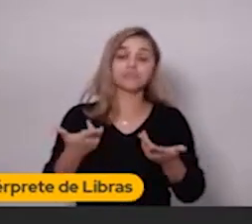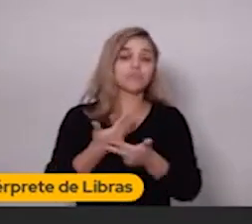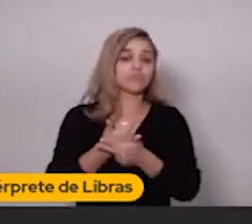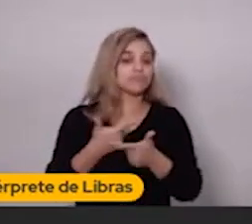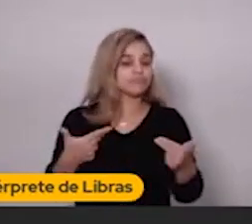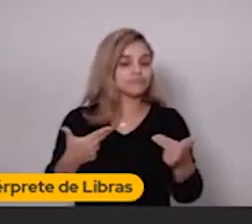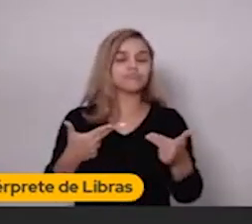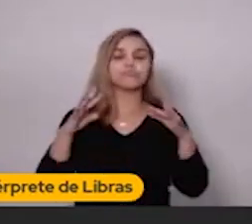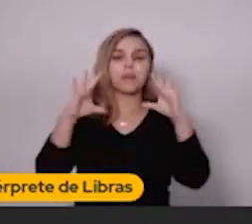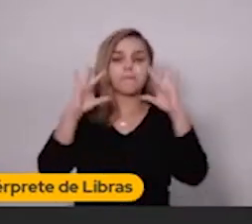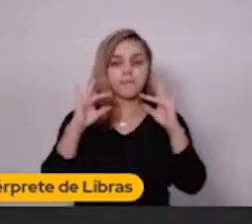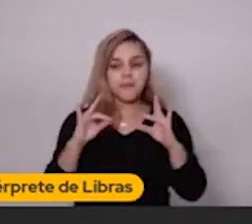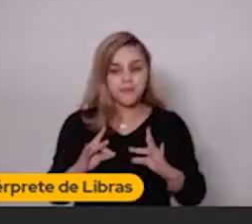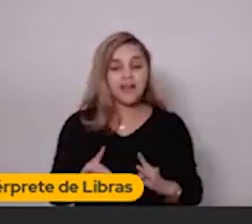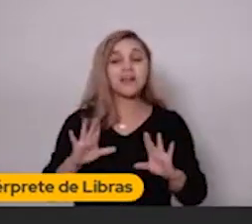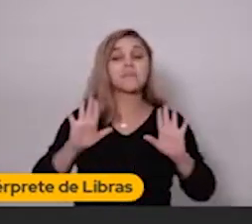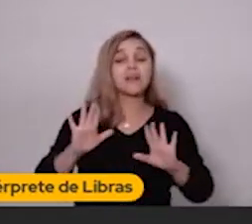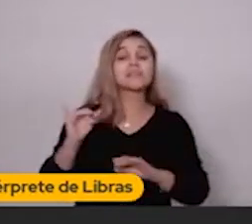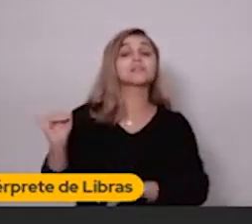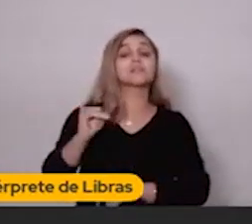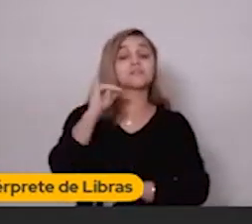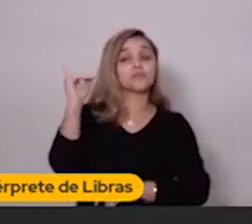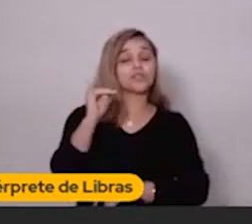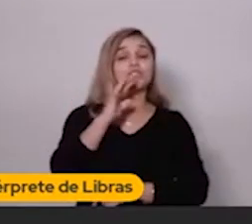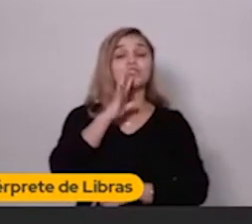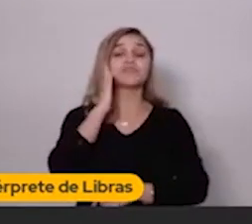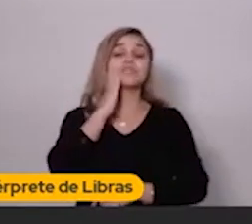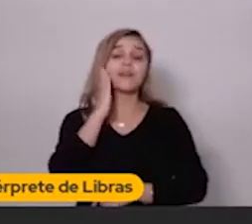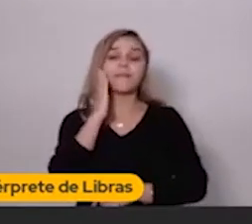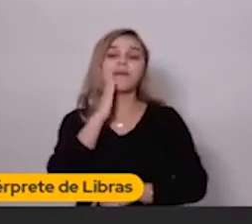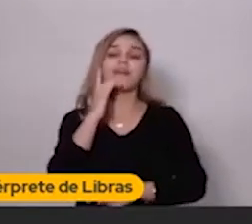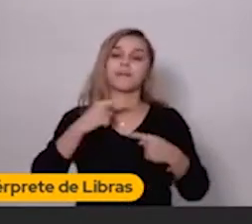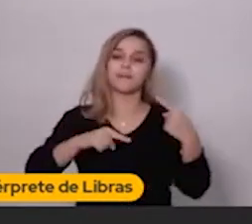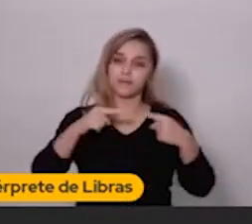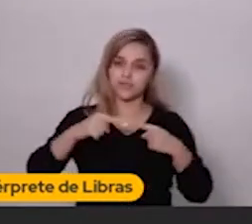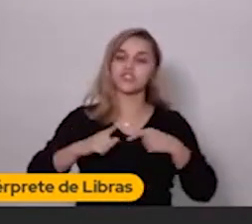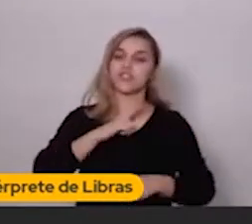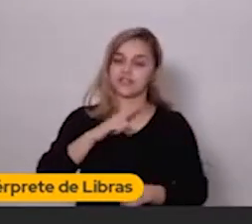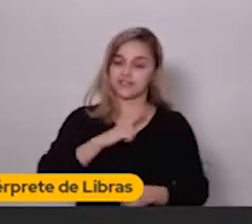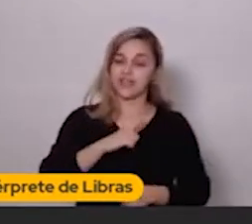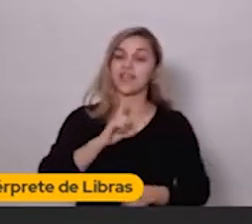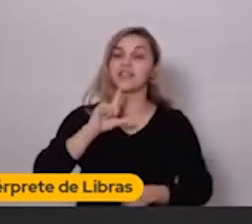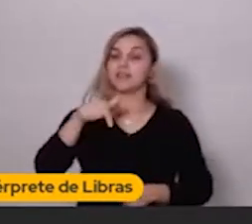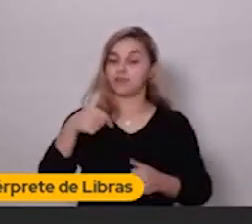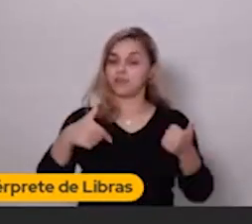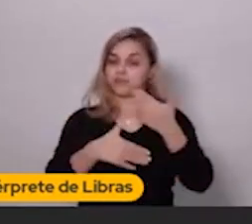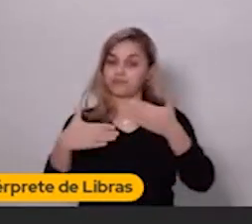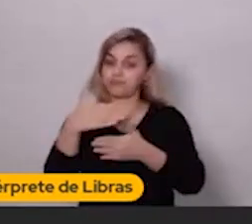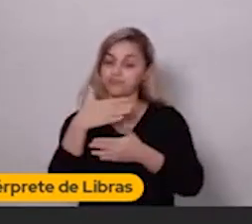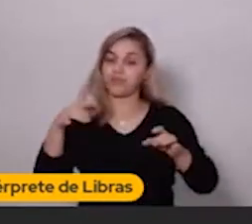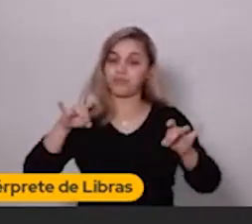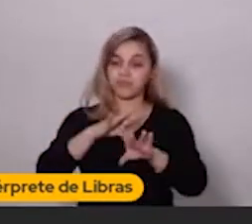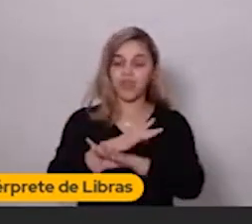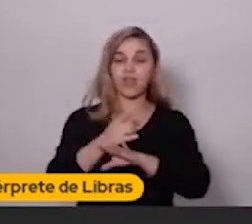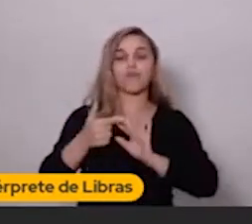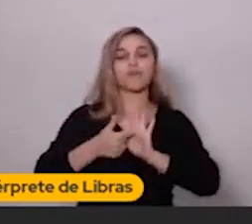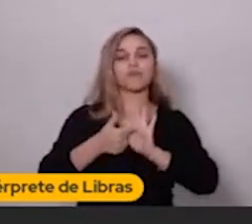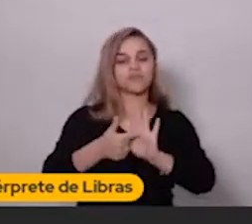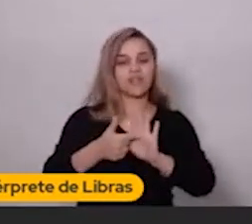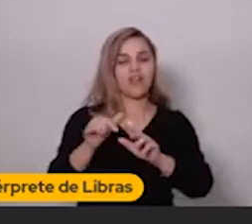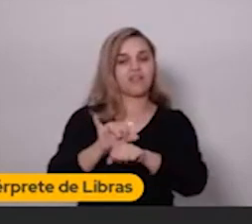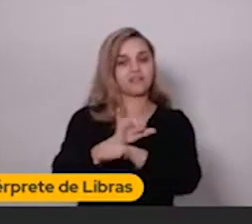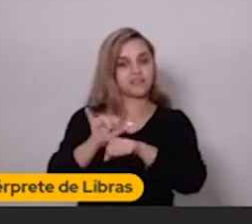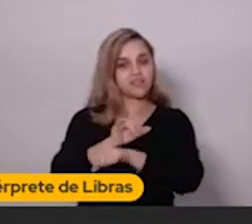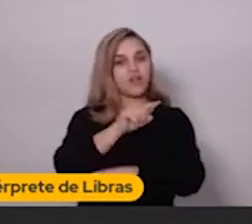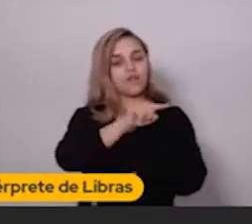menos importante saber que essas políticas existem. E no final da apresentação eu vou mostrar para vocês alguns recursos de onde